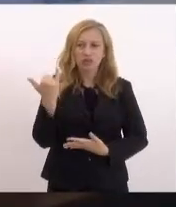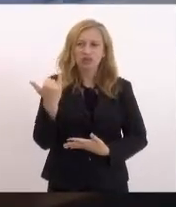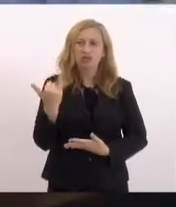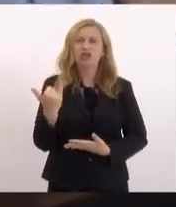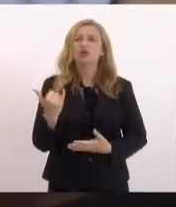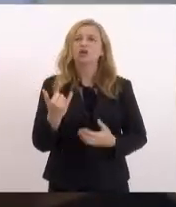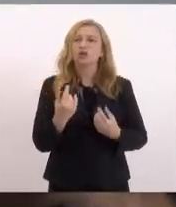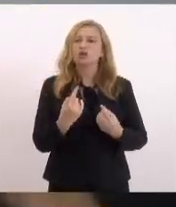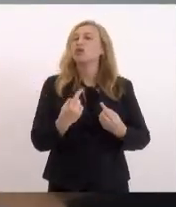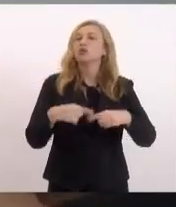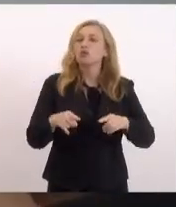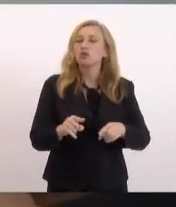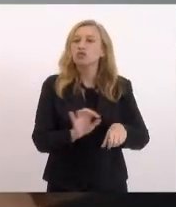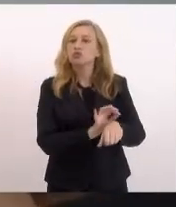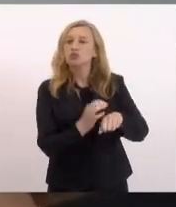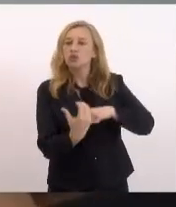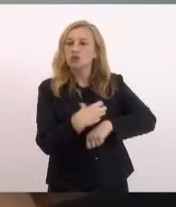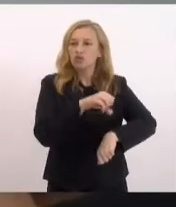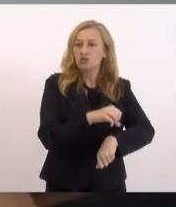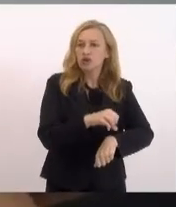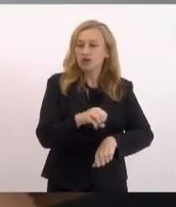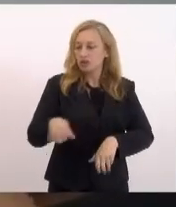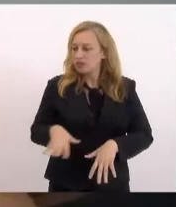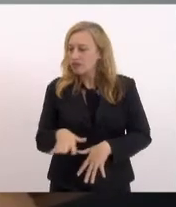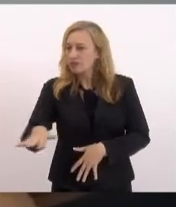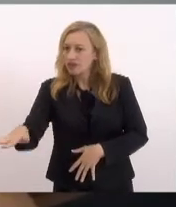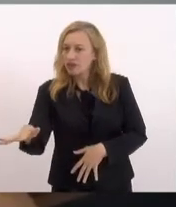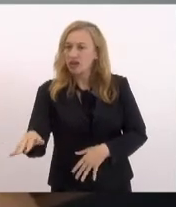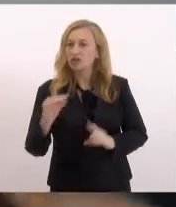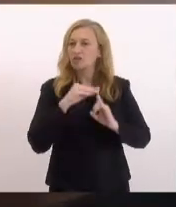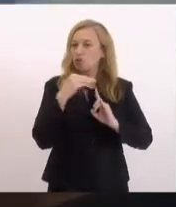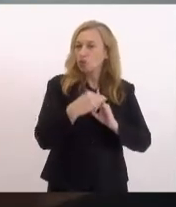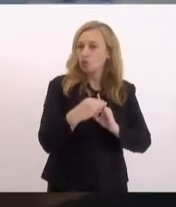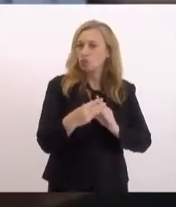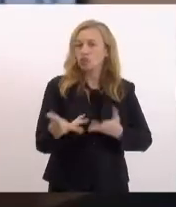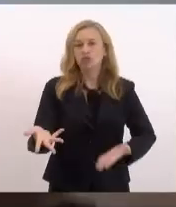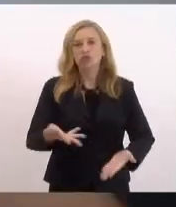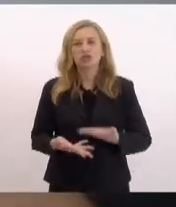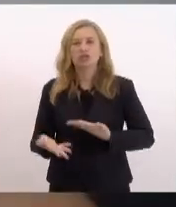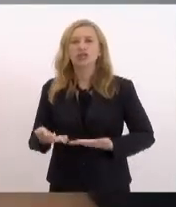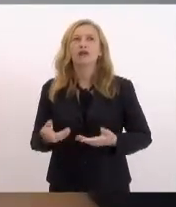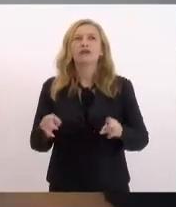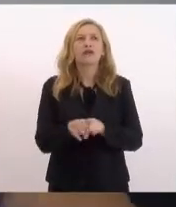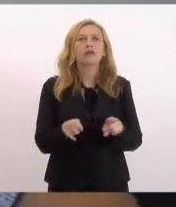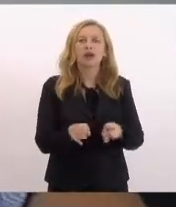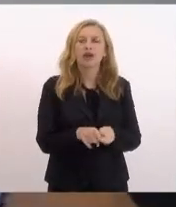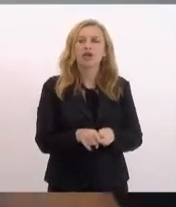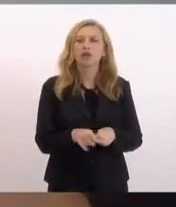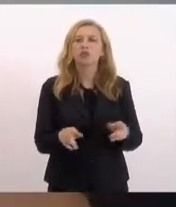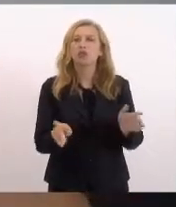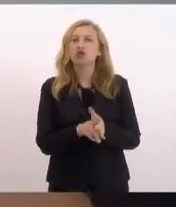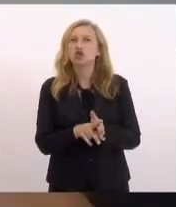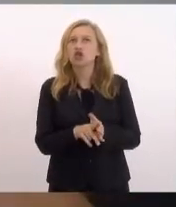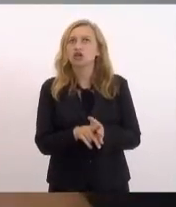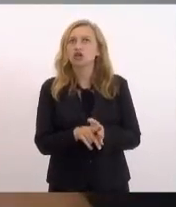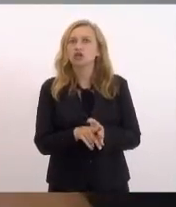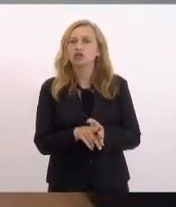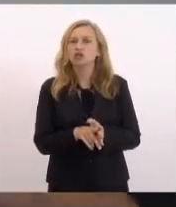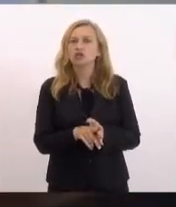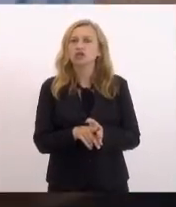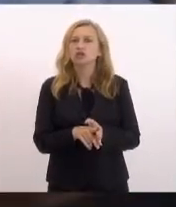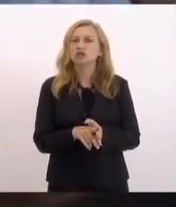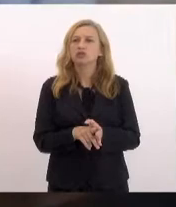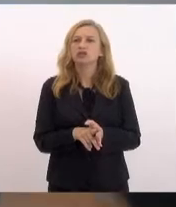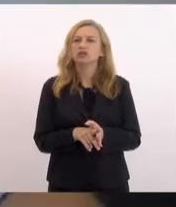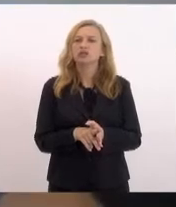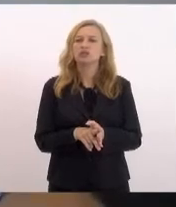Covid nos territórios de favela na parceria com a Fiocruz, o caso do projeto da Fazenda de Darwin,